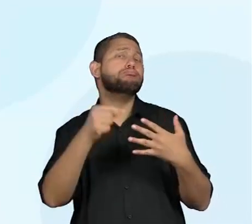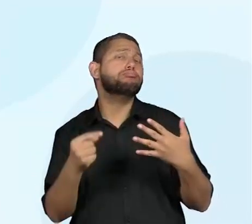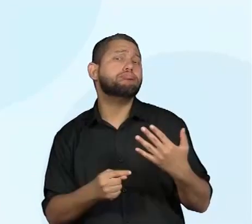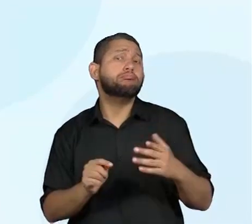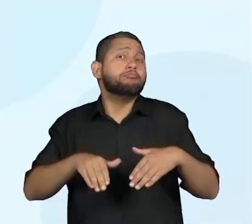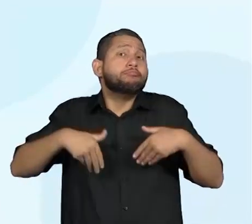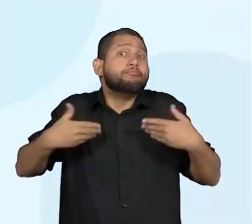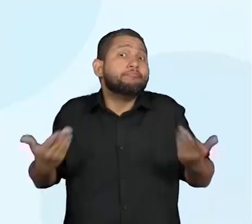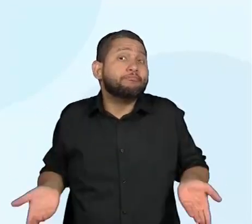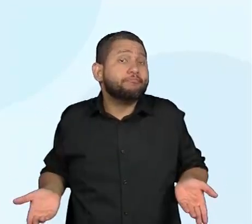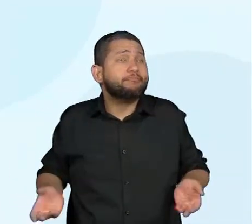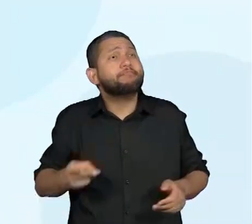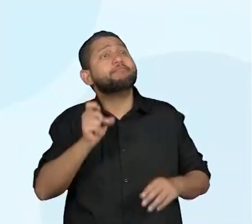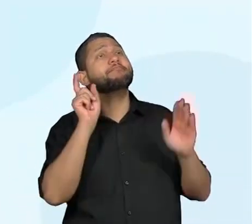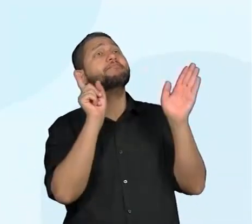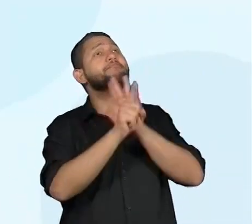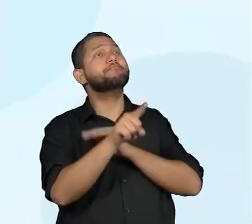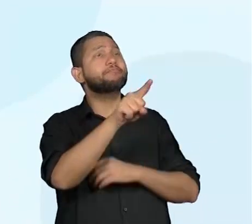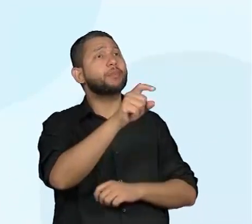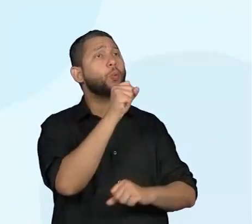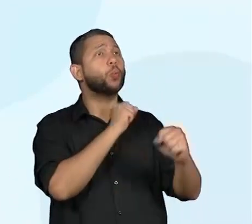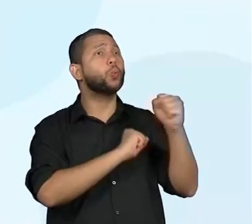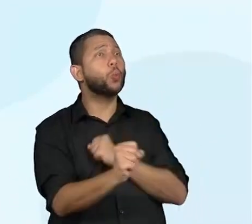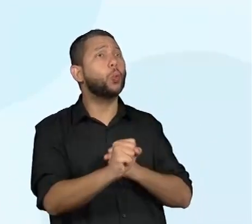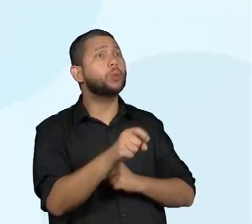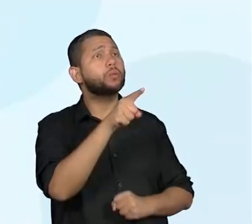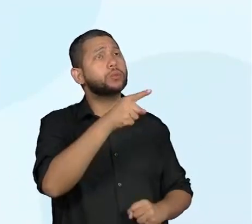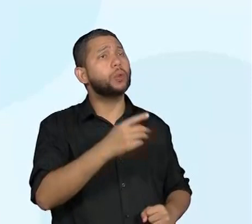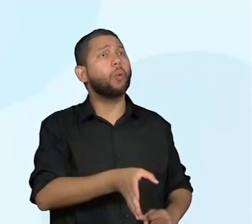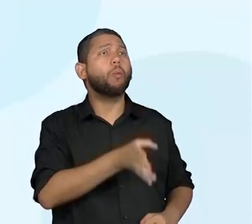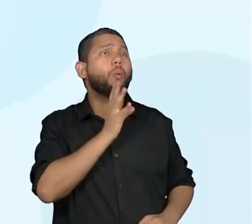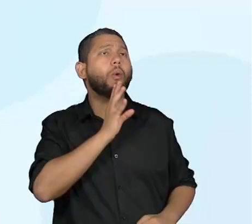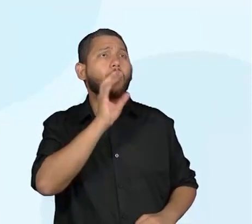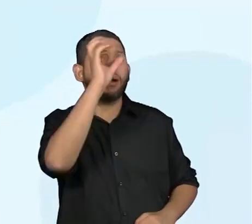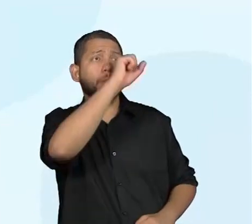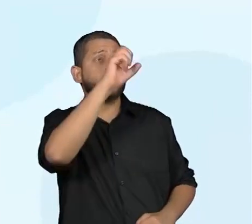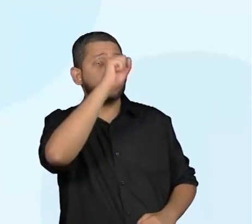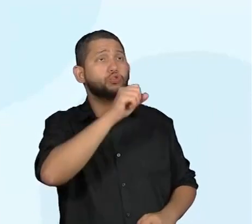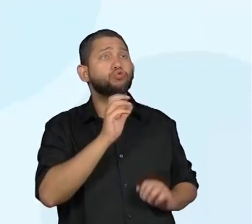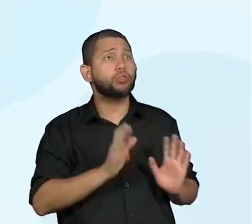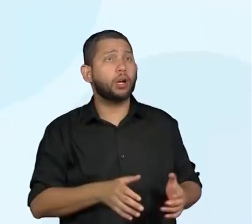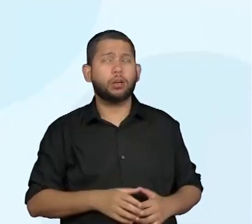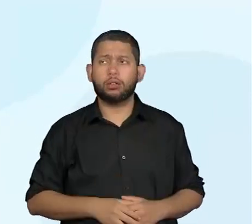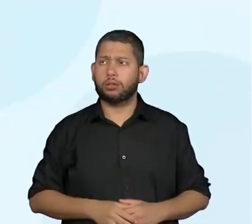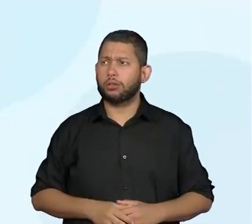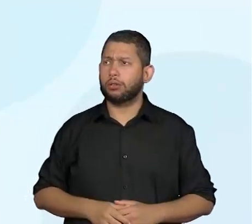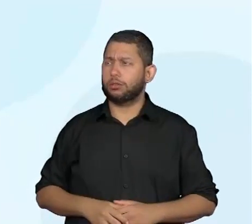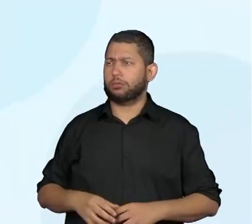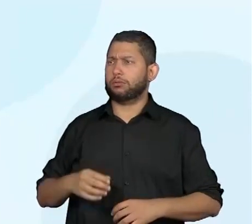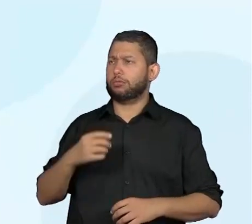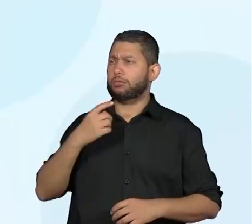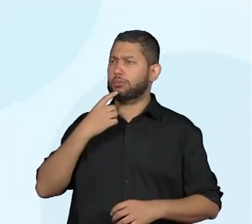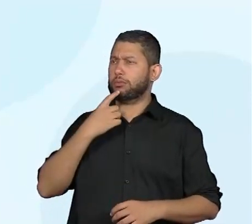Professor Adriano, fale uma luta que você conhece. Maculelê?